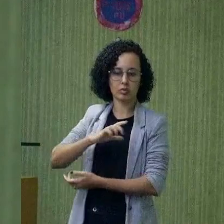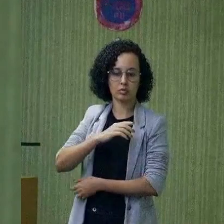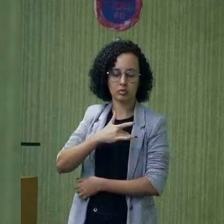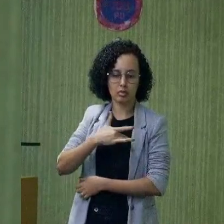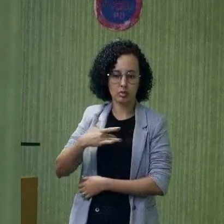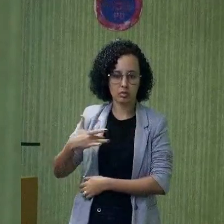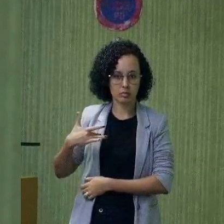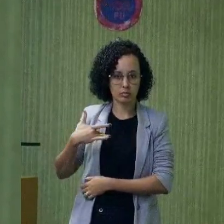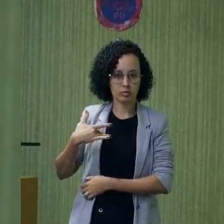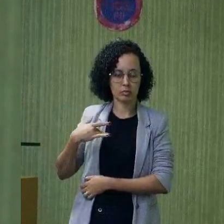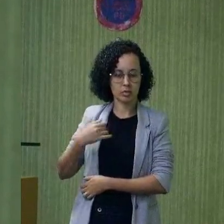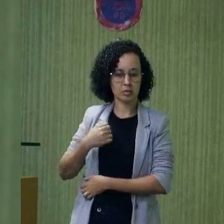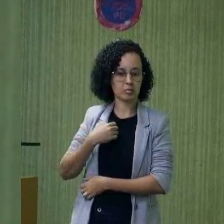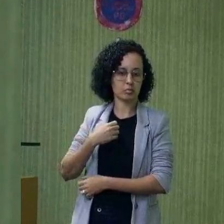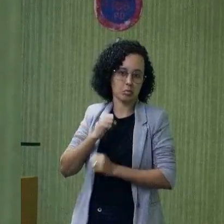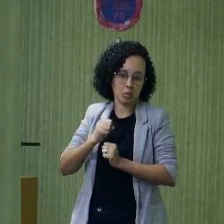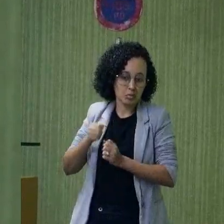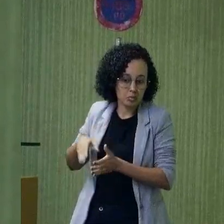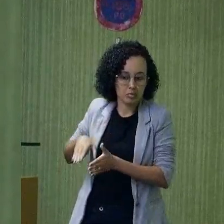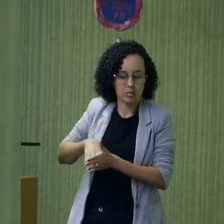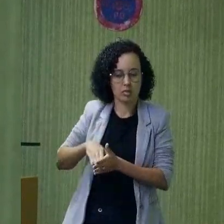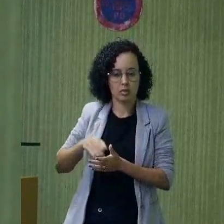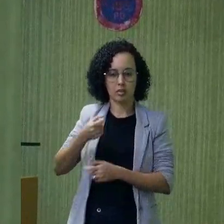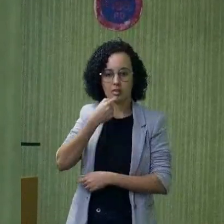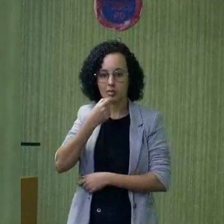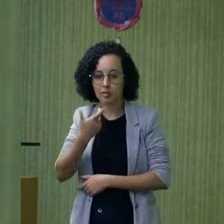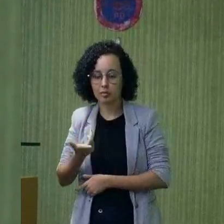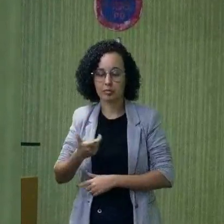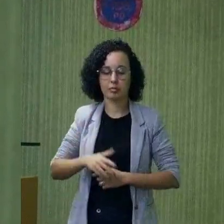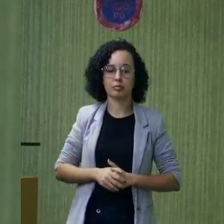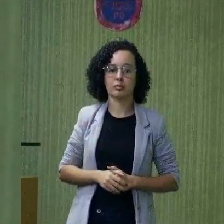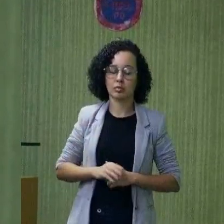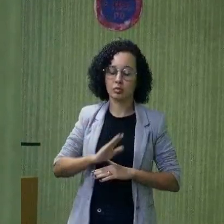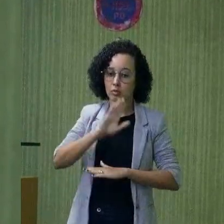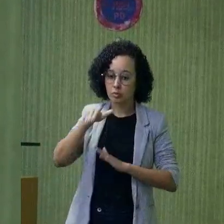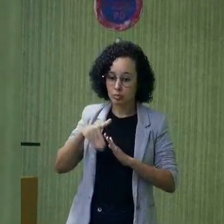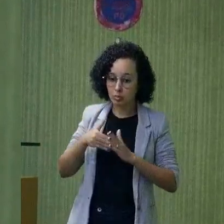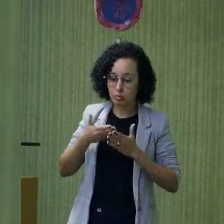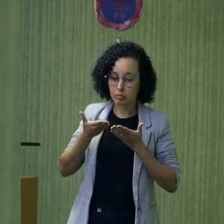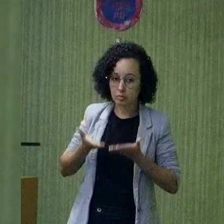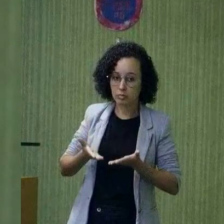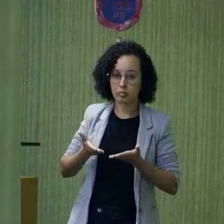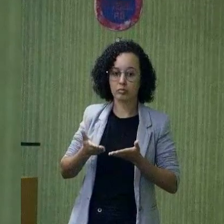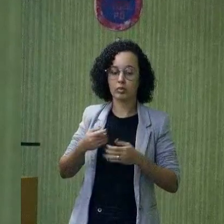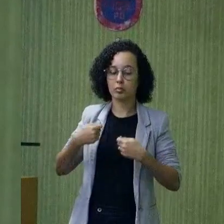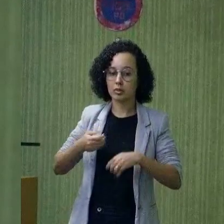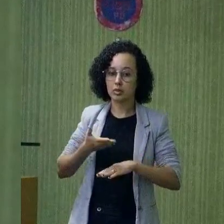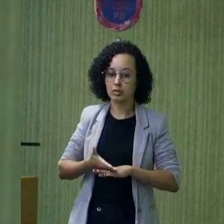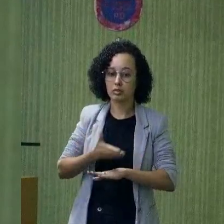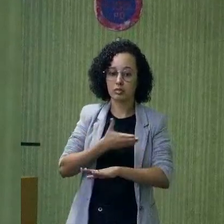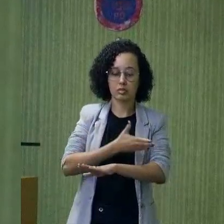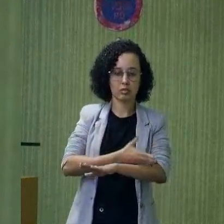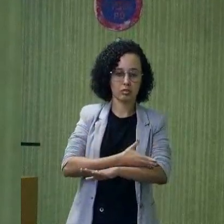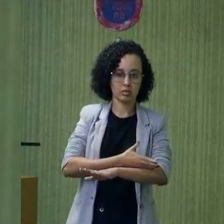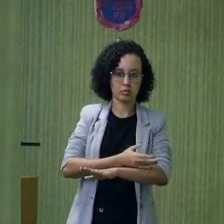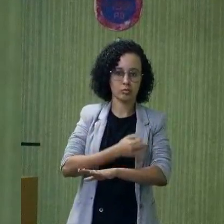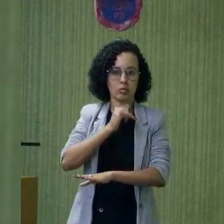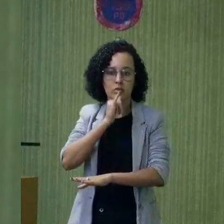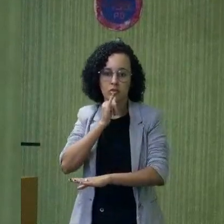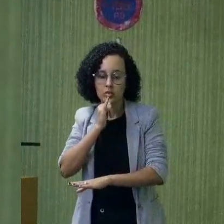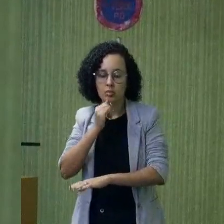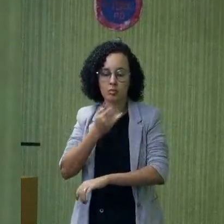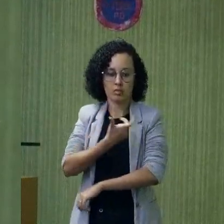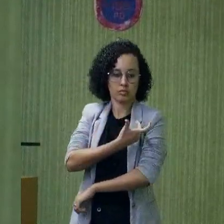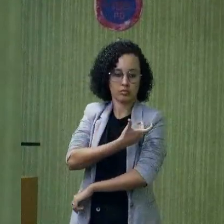chegar eh medicamentos e tudo mais então tudo isso tem que ser antecipado por exemplo a vacina que eu